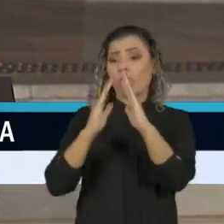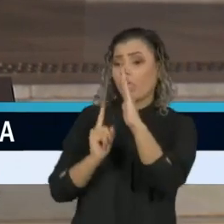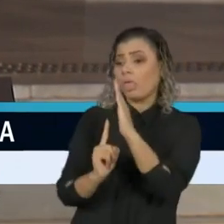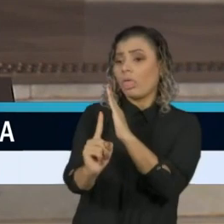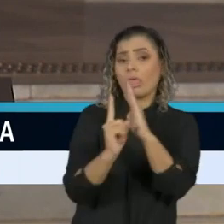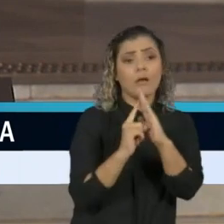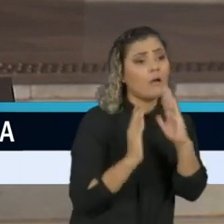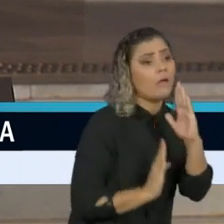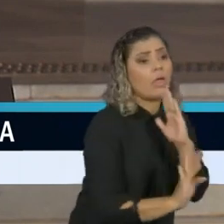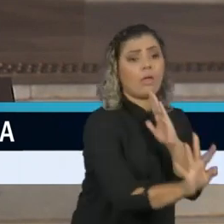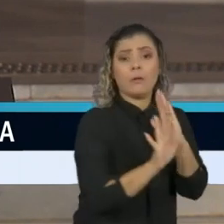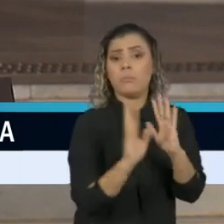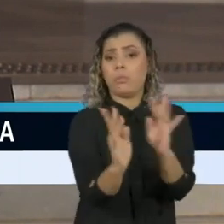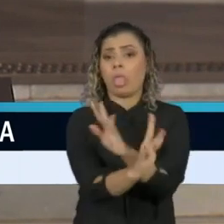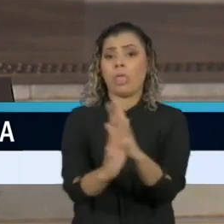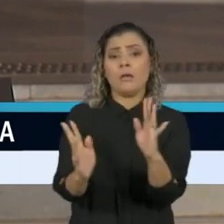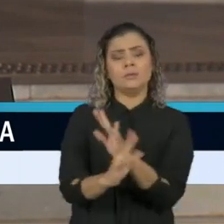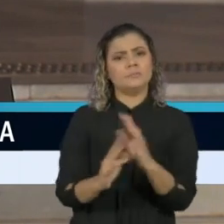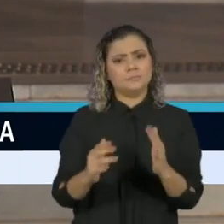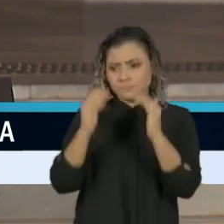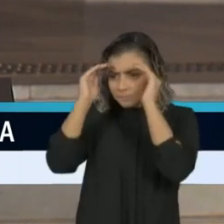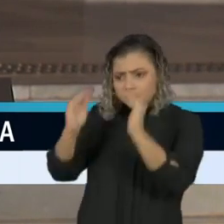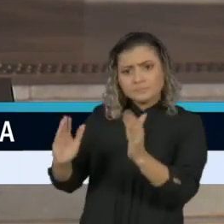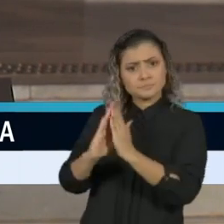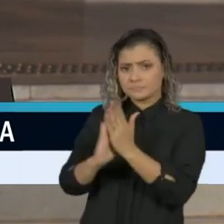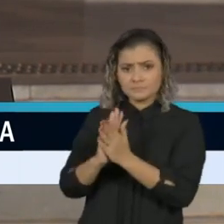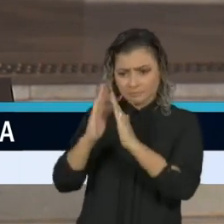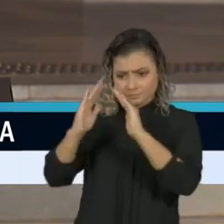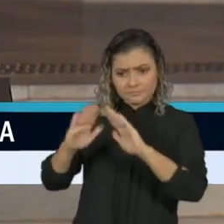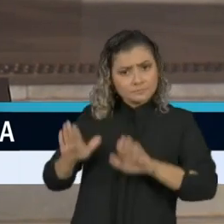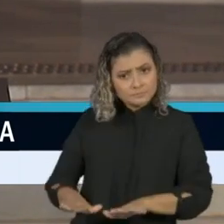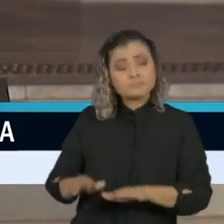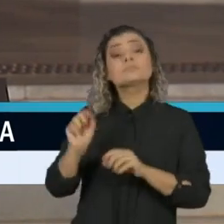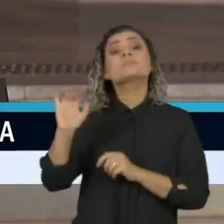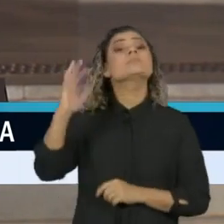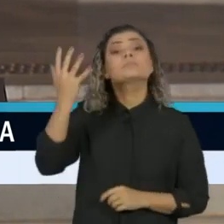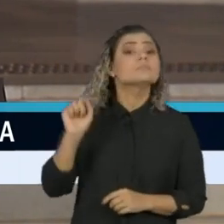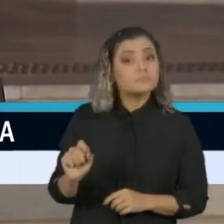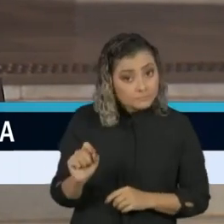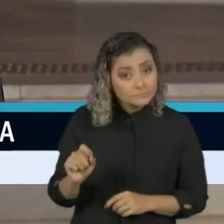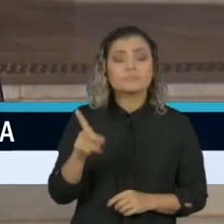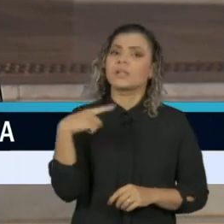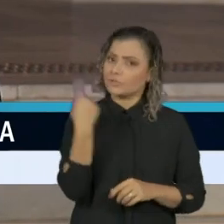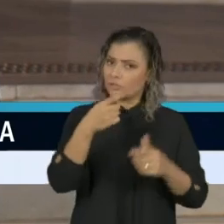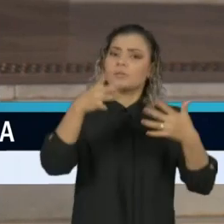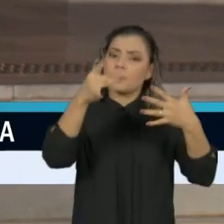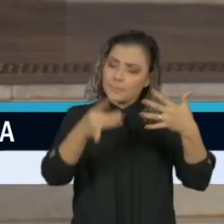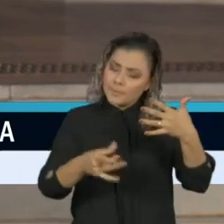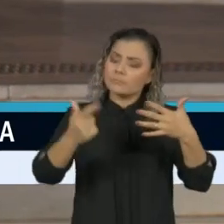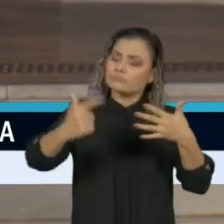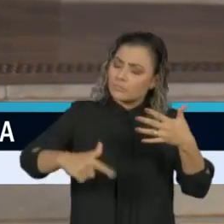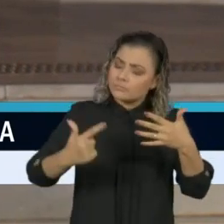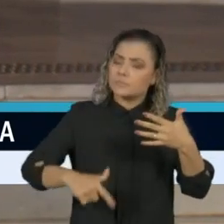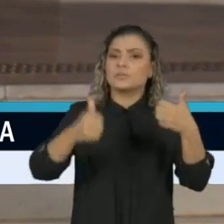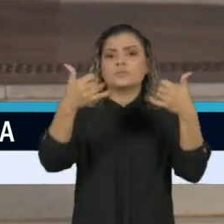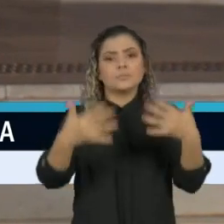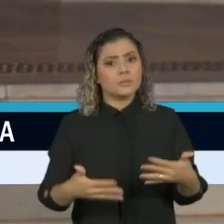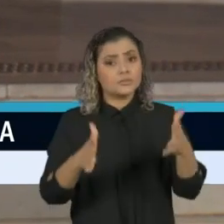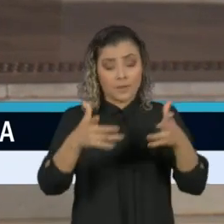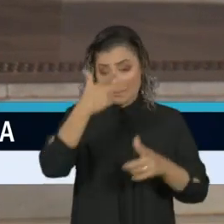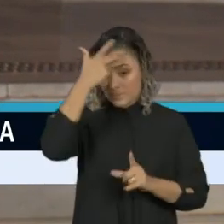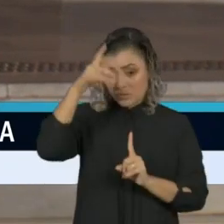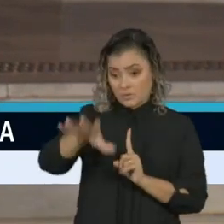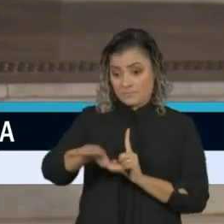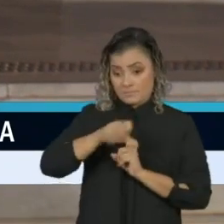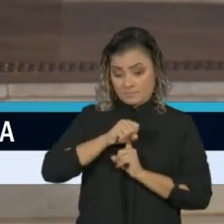respeitando a importância do isolamento domiciliar, o que vai acontecer? Lembrando de novo, nós já falamos isso outras vezes, uma pessoa